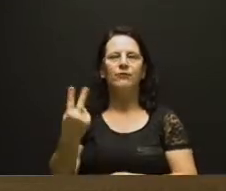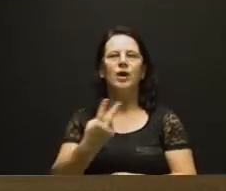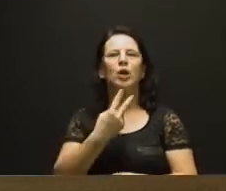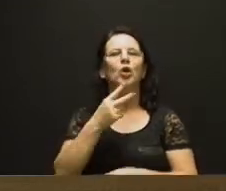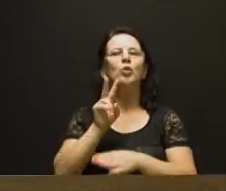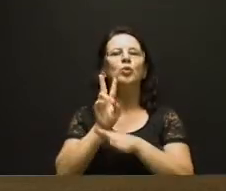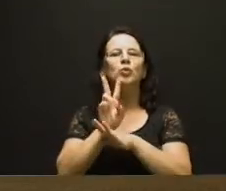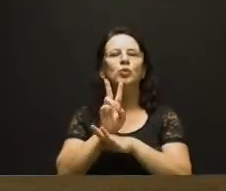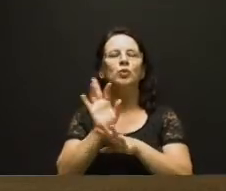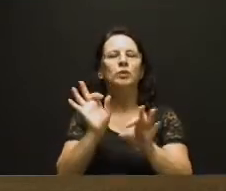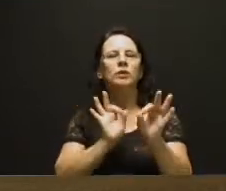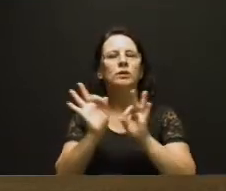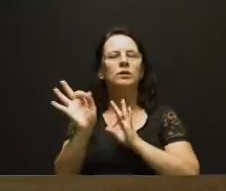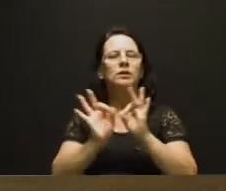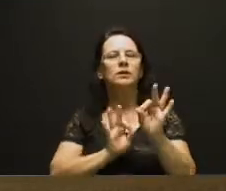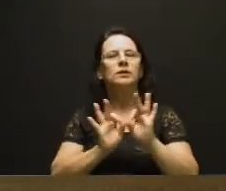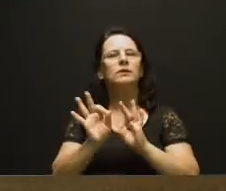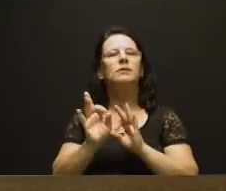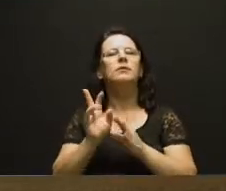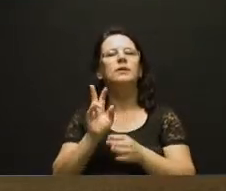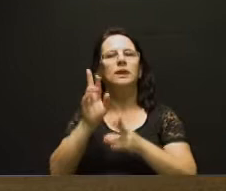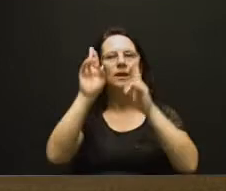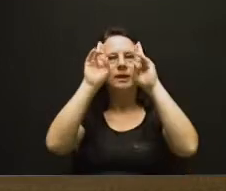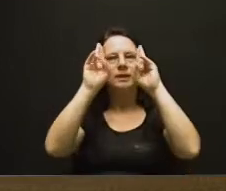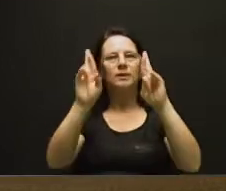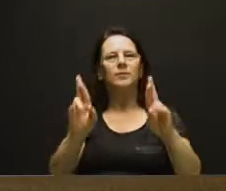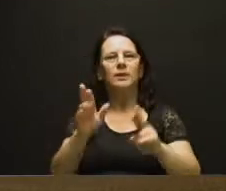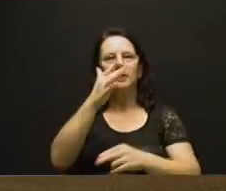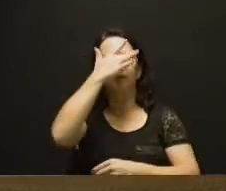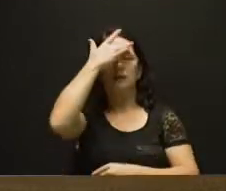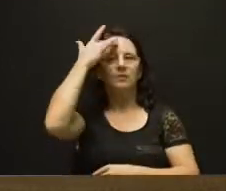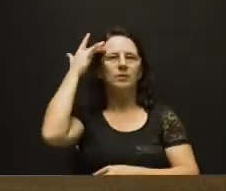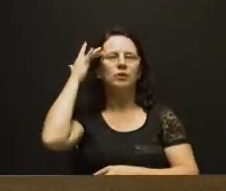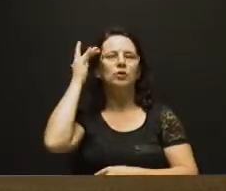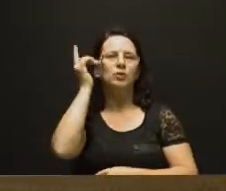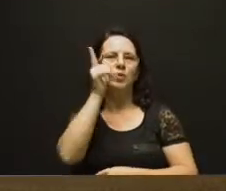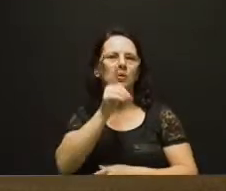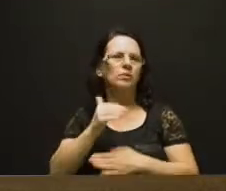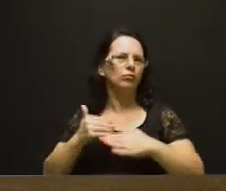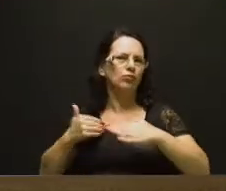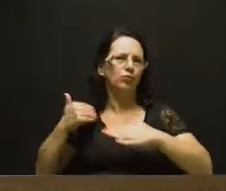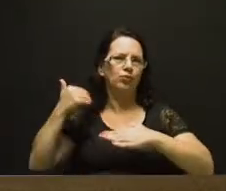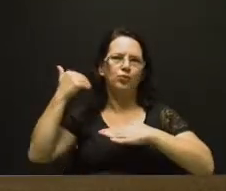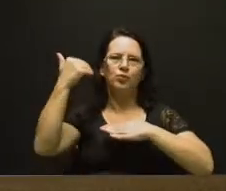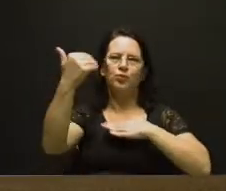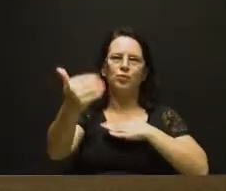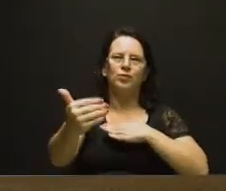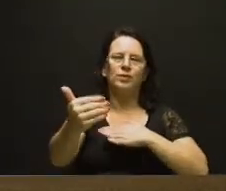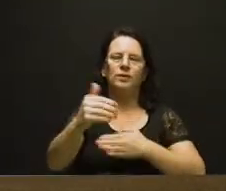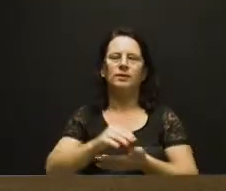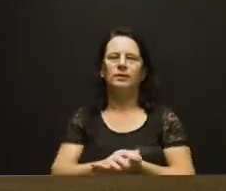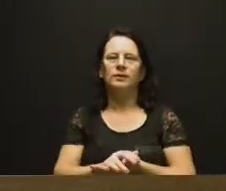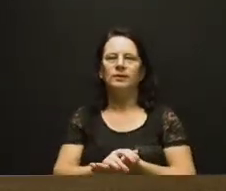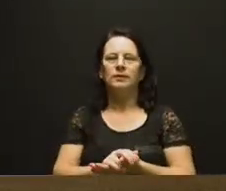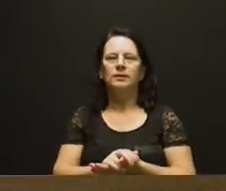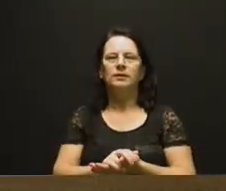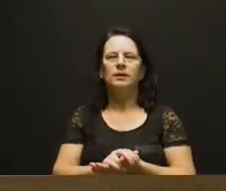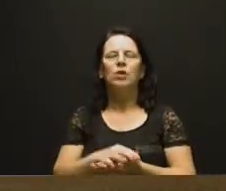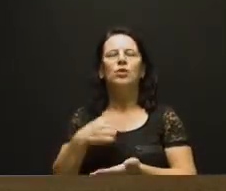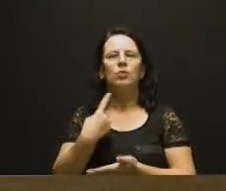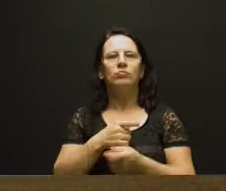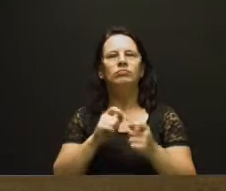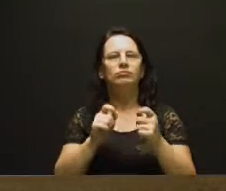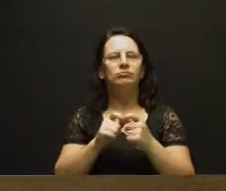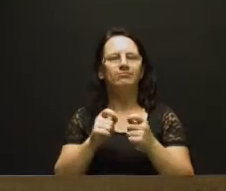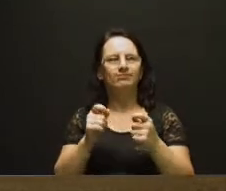lealdade sinceridade respeito às pessoas a gente consegue longe e eu não tenho nenhuma dúvida que nós faremos